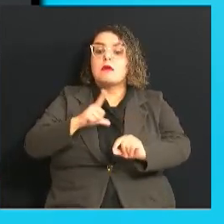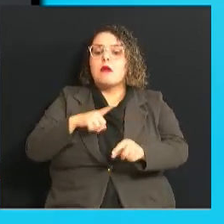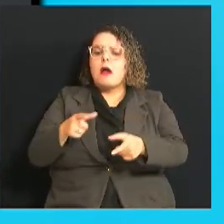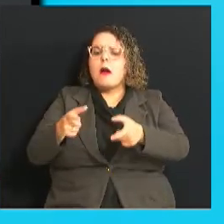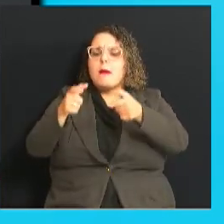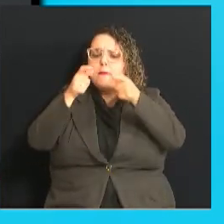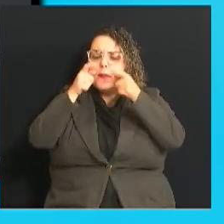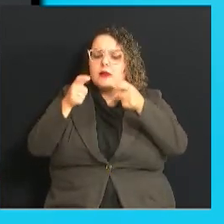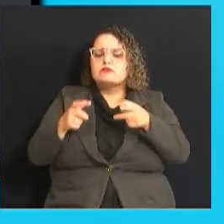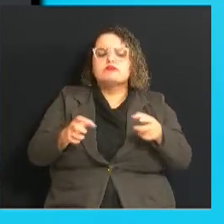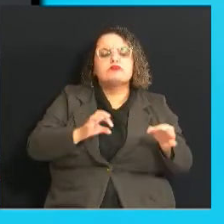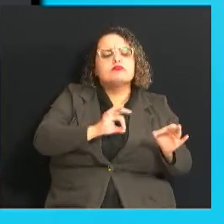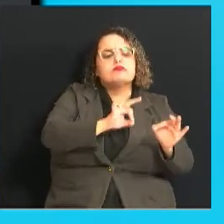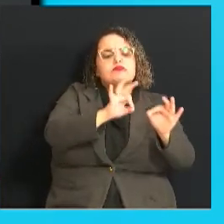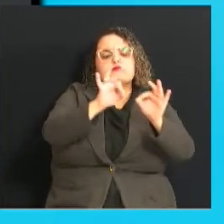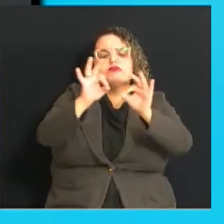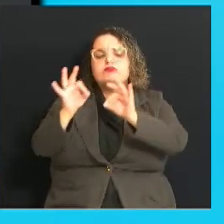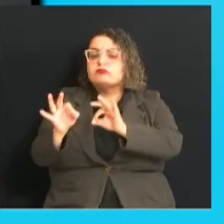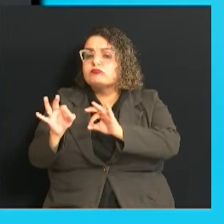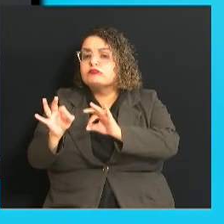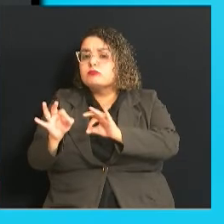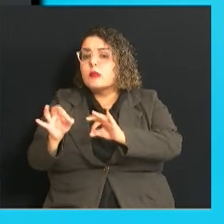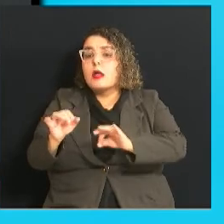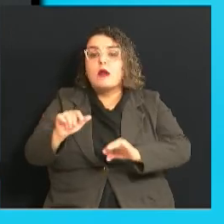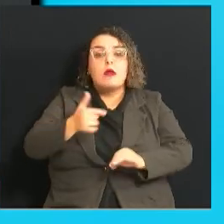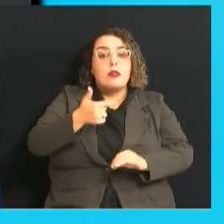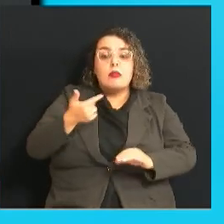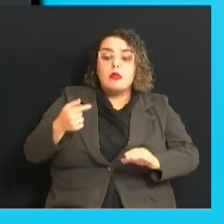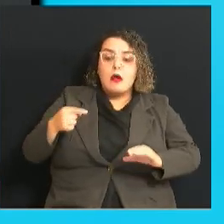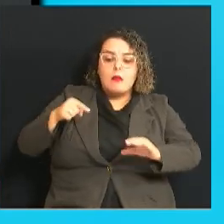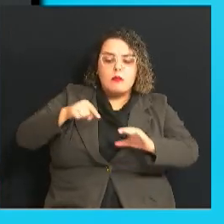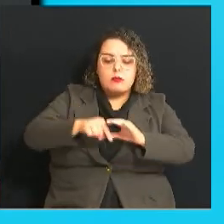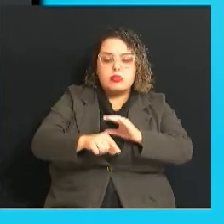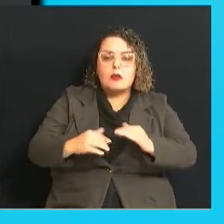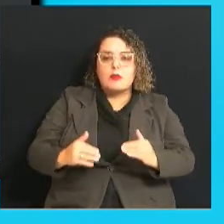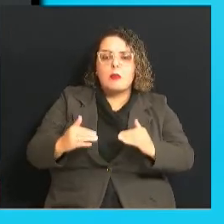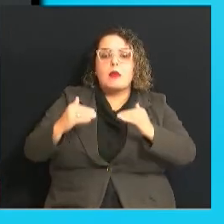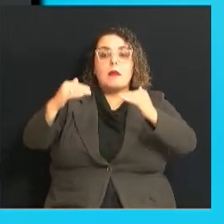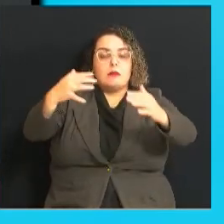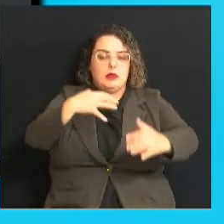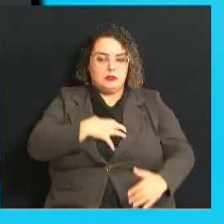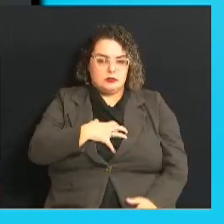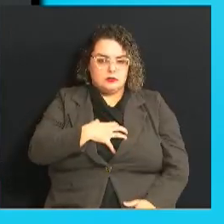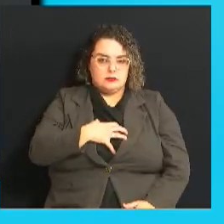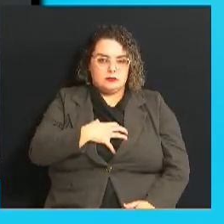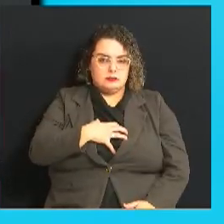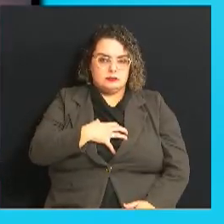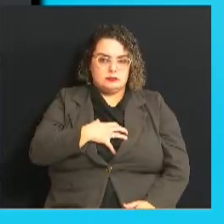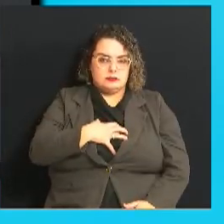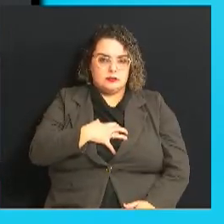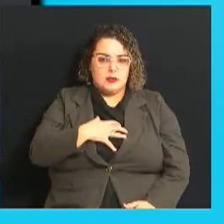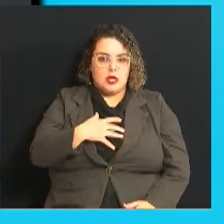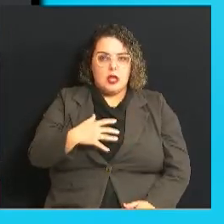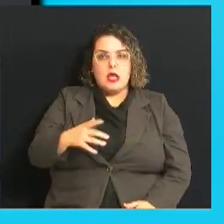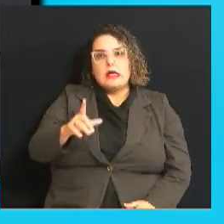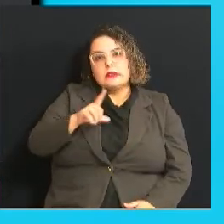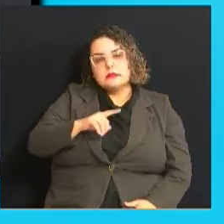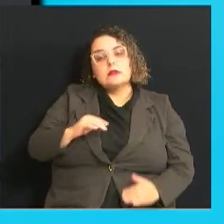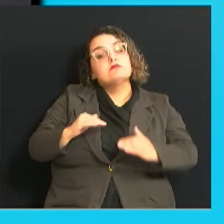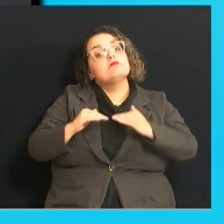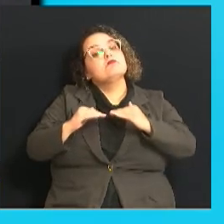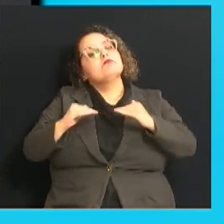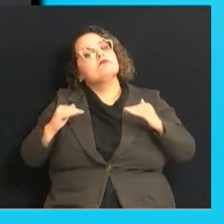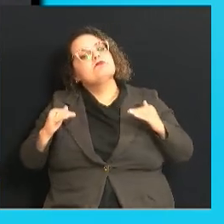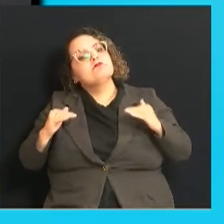nesse momento é que não há uma progressão desses sintomas, ou seja, eles têm se mantido